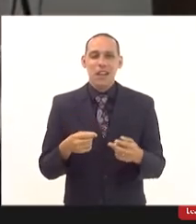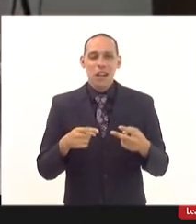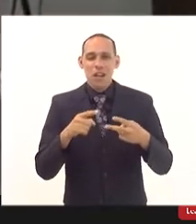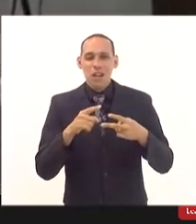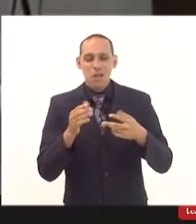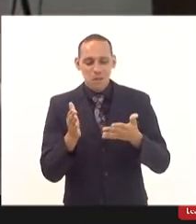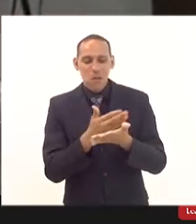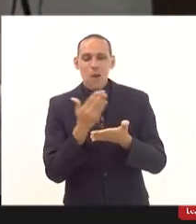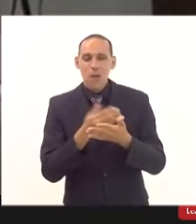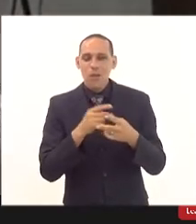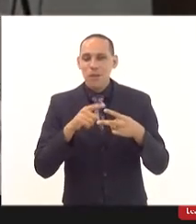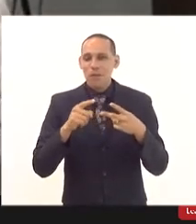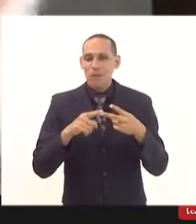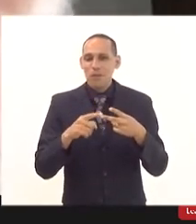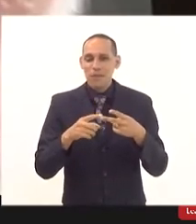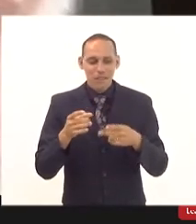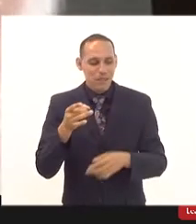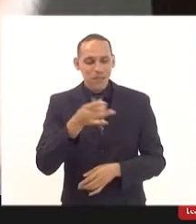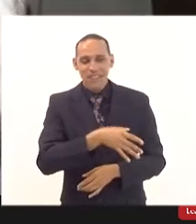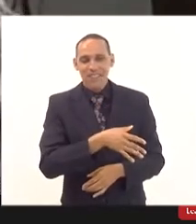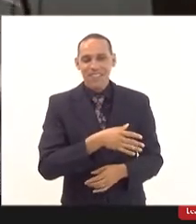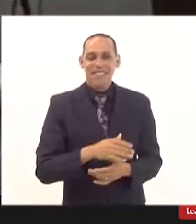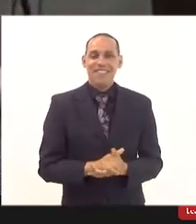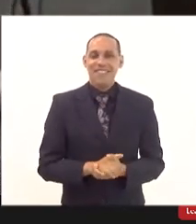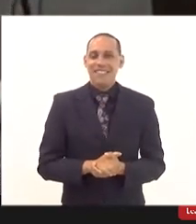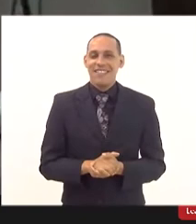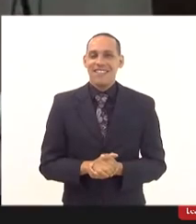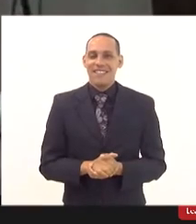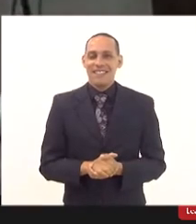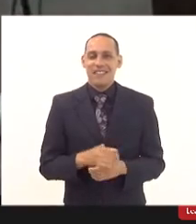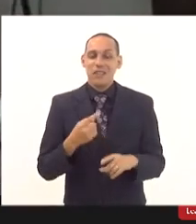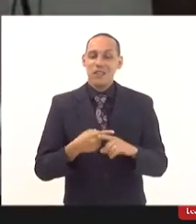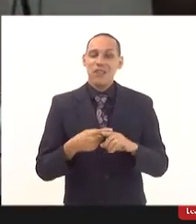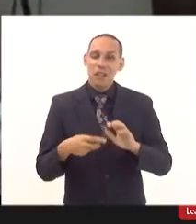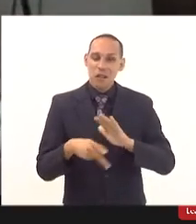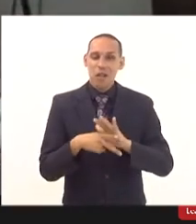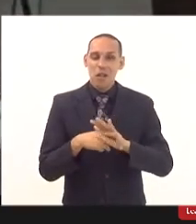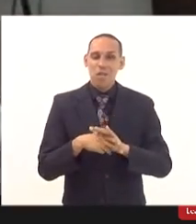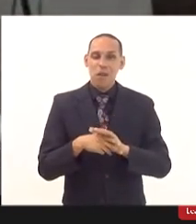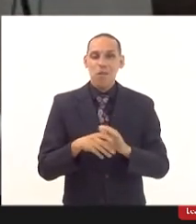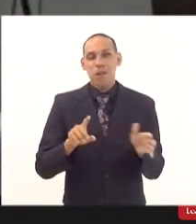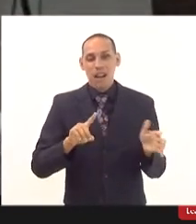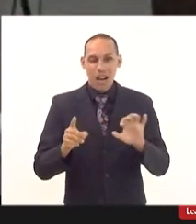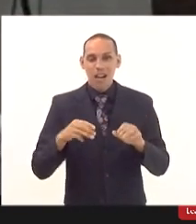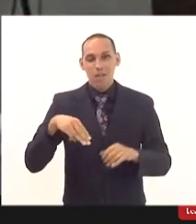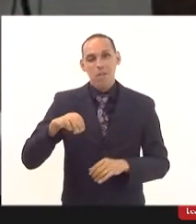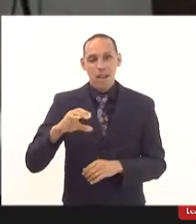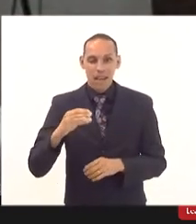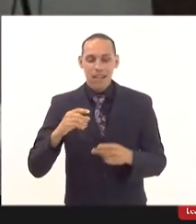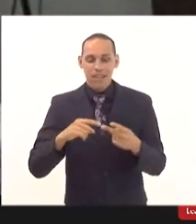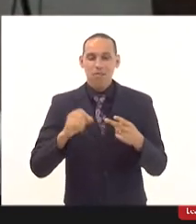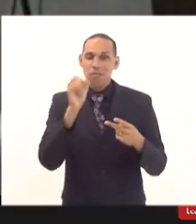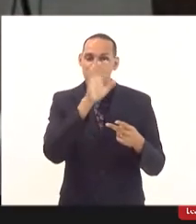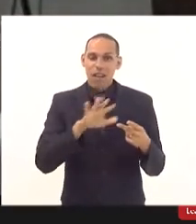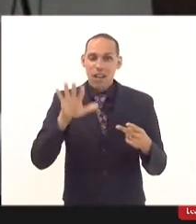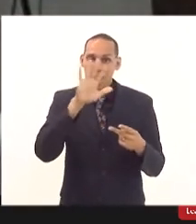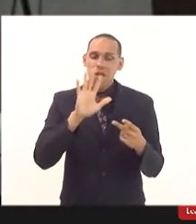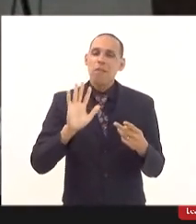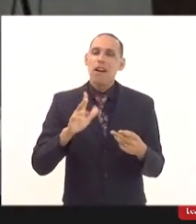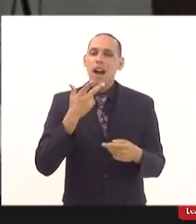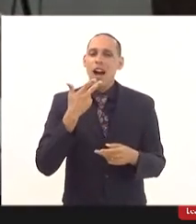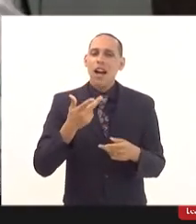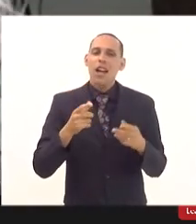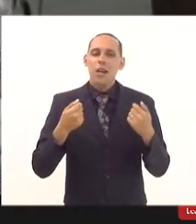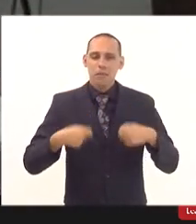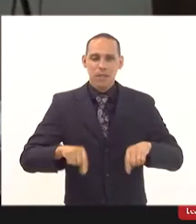duas primeiras páginas né que falavam da Mac da Vida nacional mas não posso deixar de